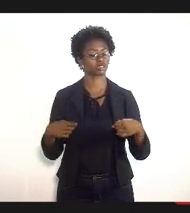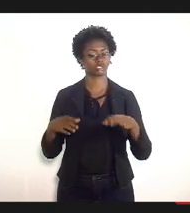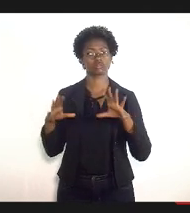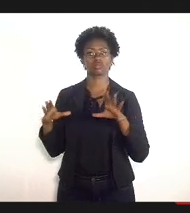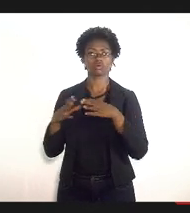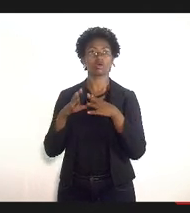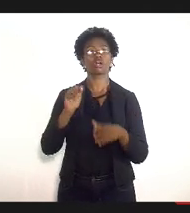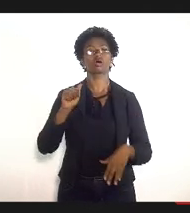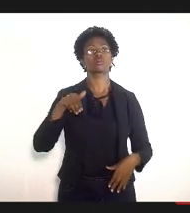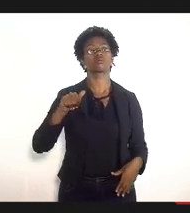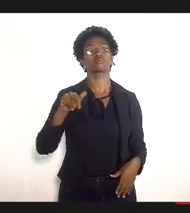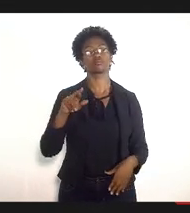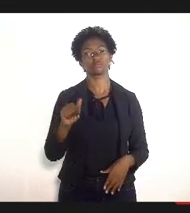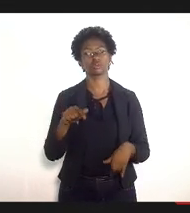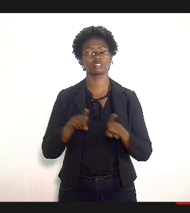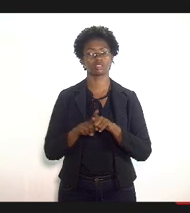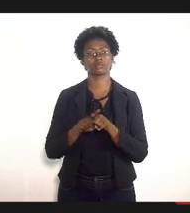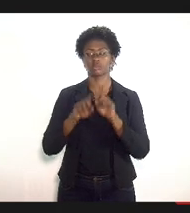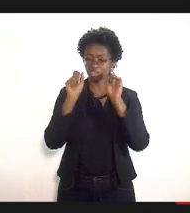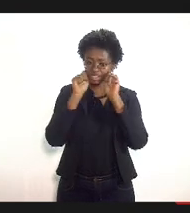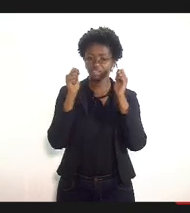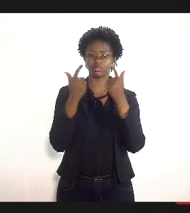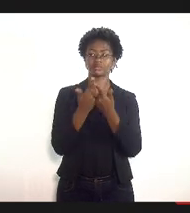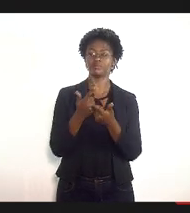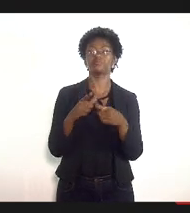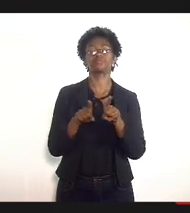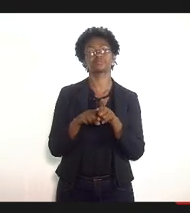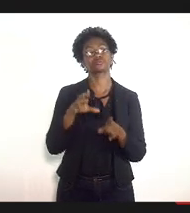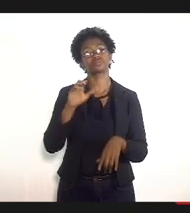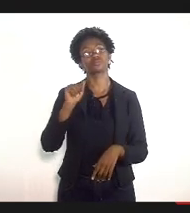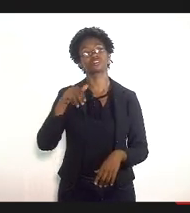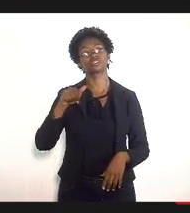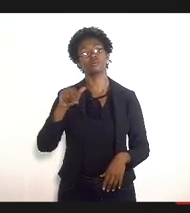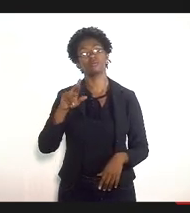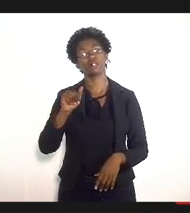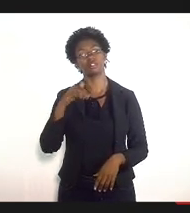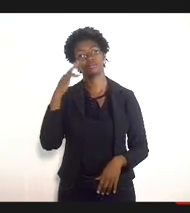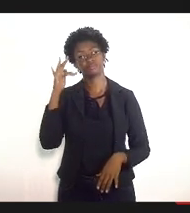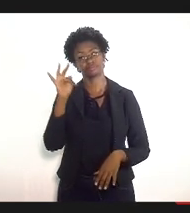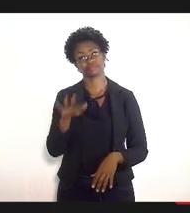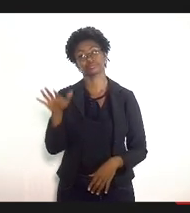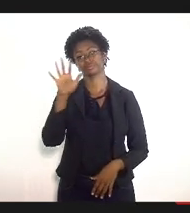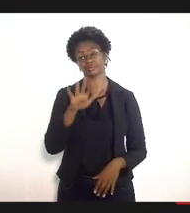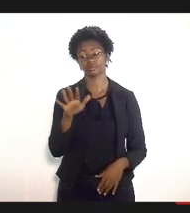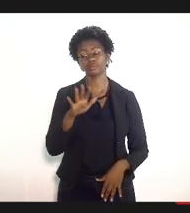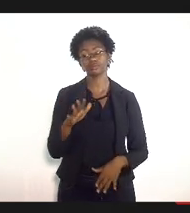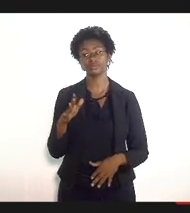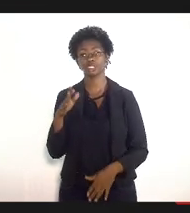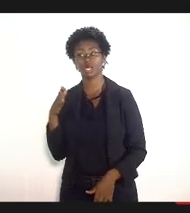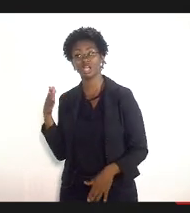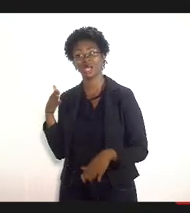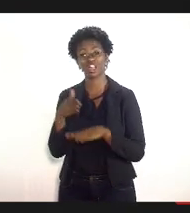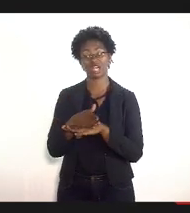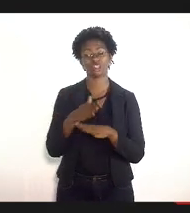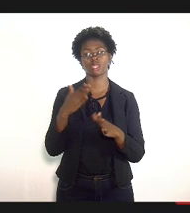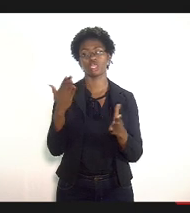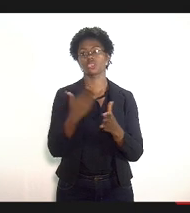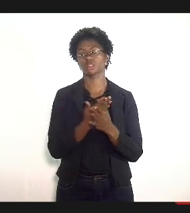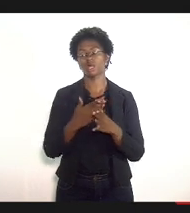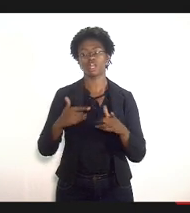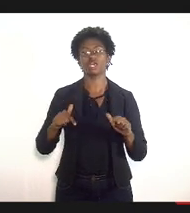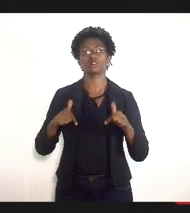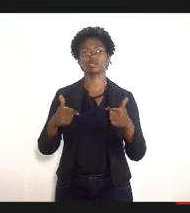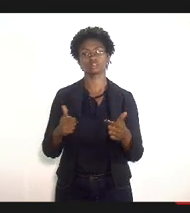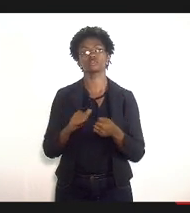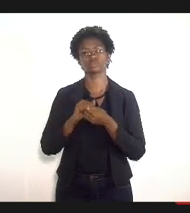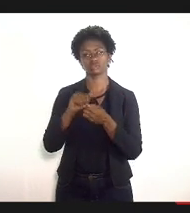Câmara Municipal, a Assembleia Legislativa e a Câmara Federal interponham um recurso, interponham uma ação junto ao Supremo Tribunal